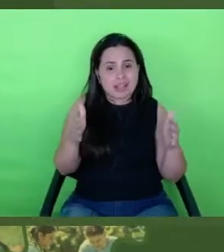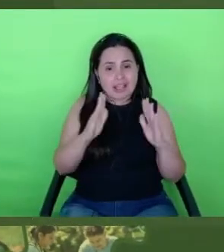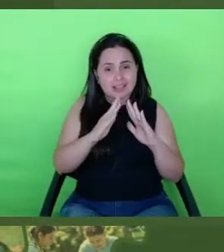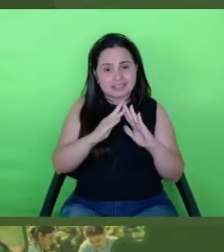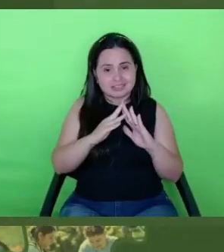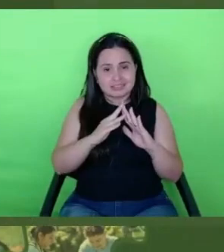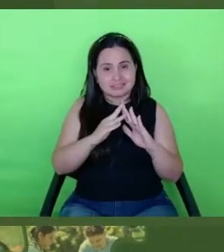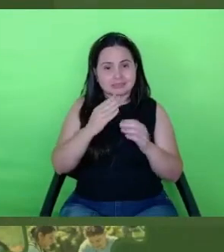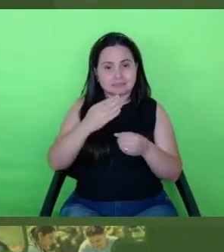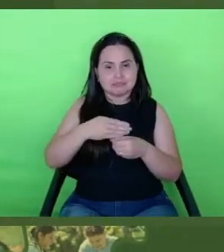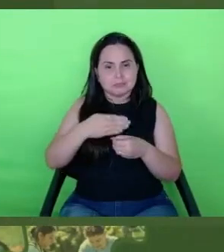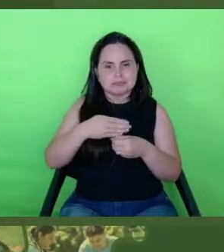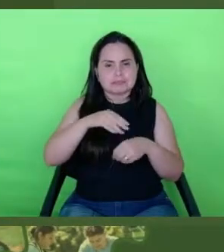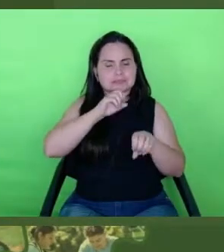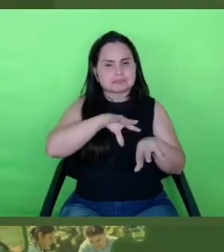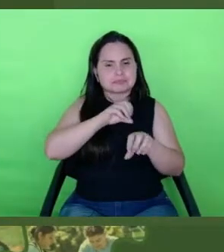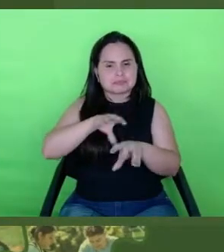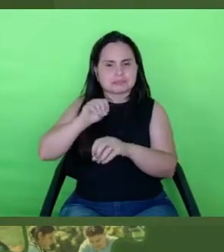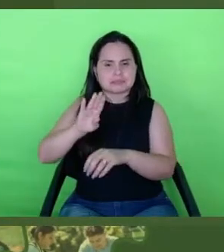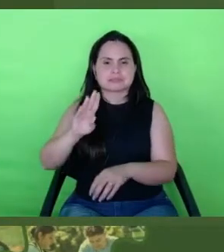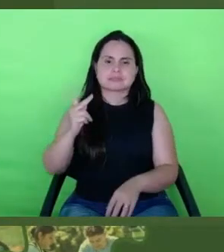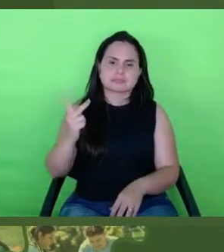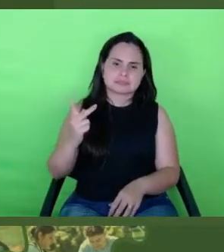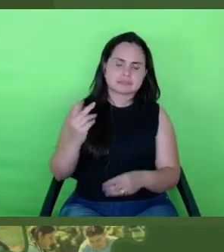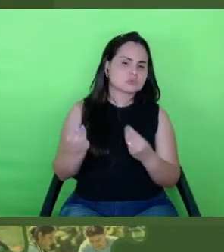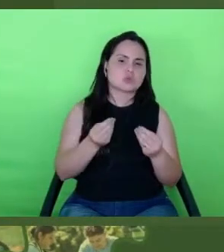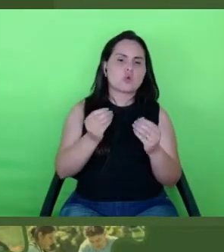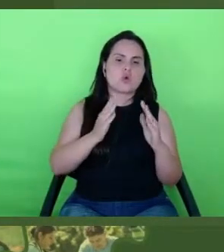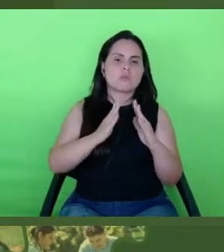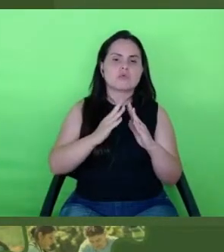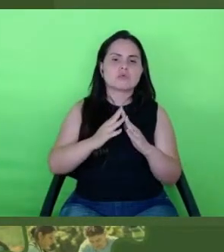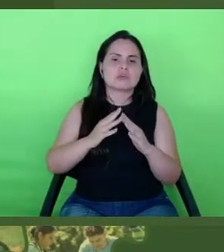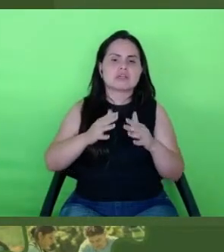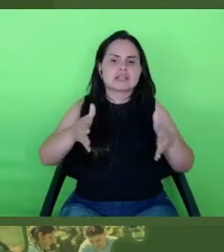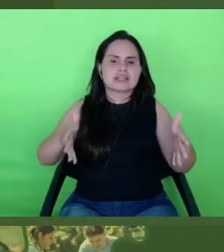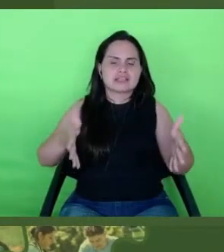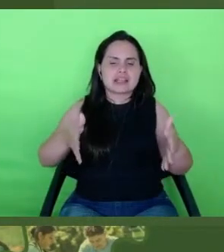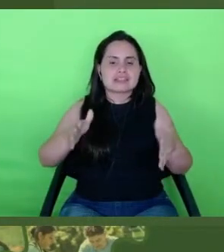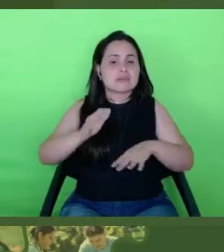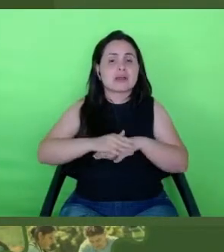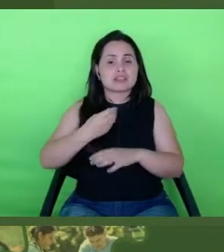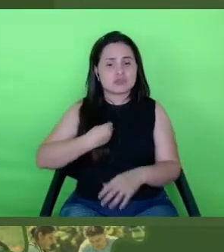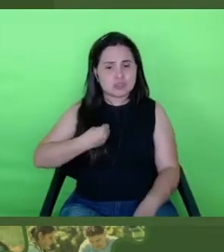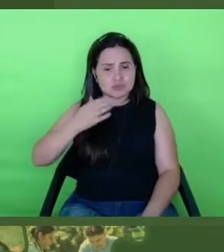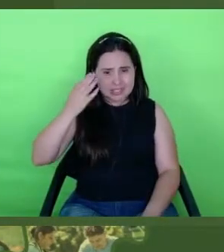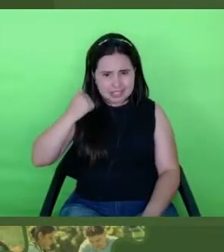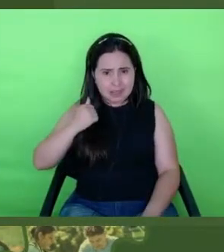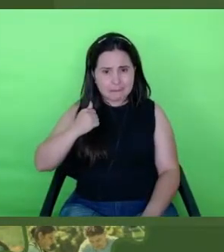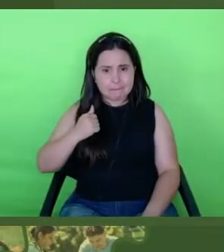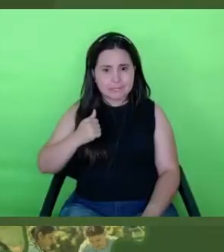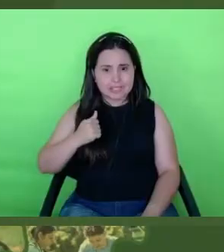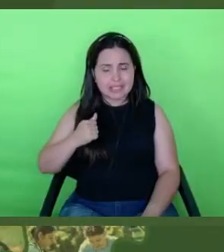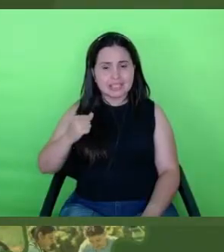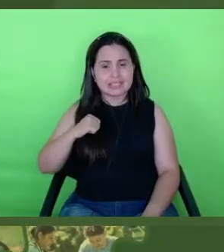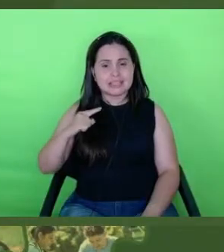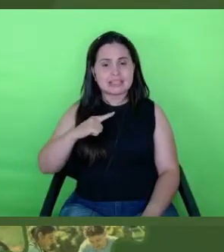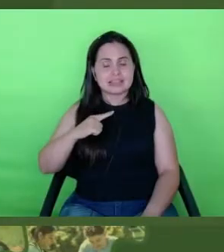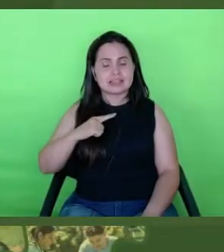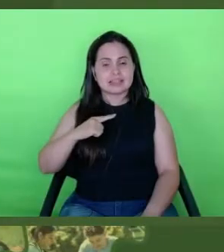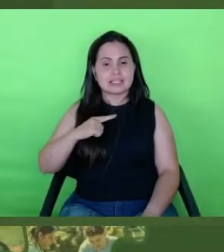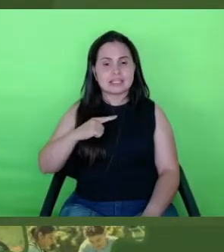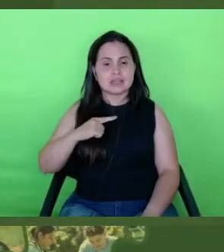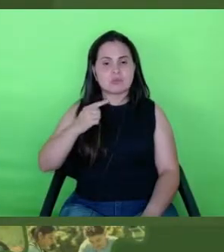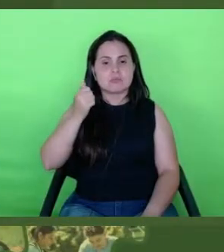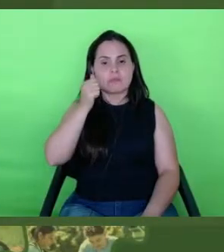ensinar para vários bairros de BH como ter quintais mais vivos. Vocês sabiam, gente, que só de ter quintais... Eu tenho uma doutoranda